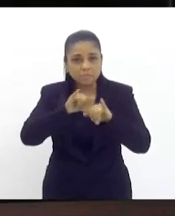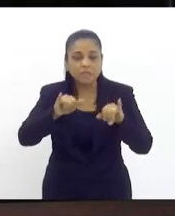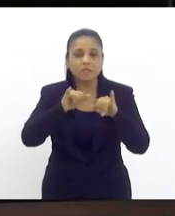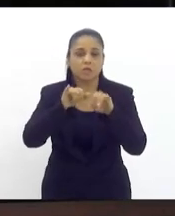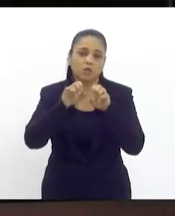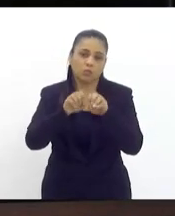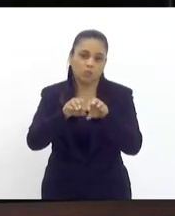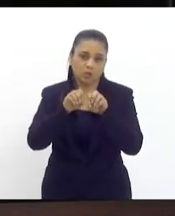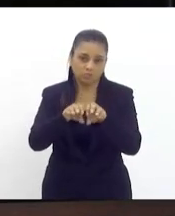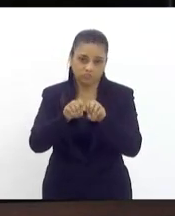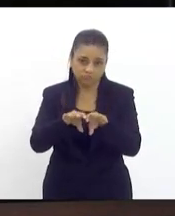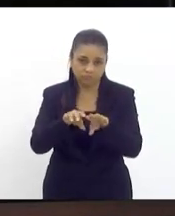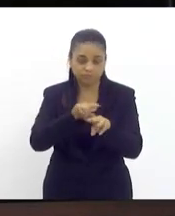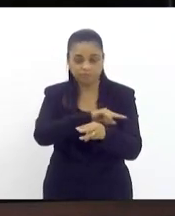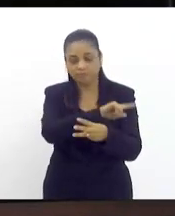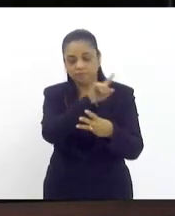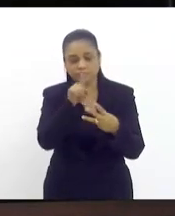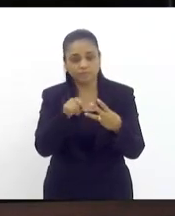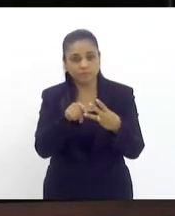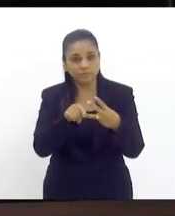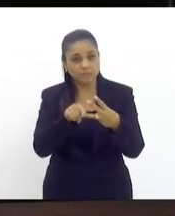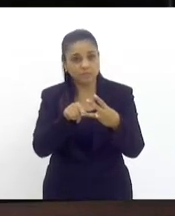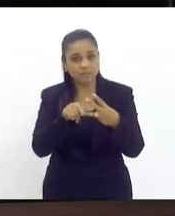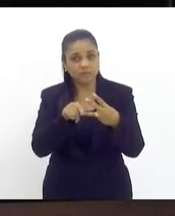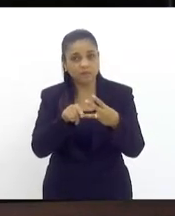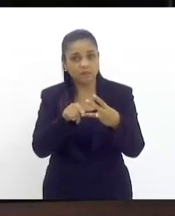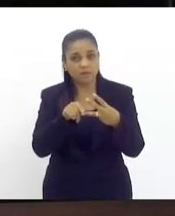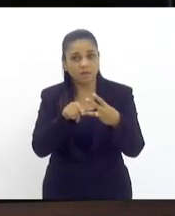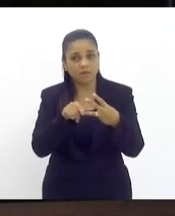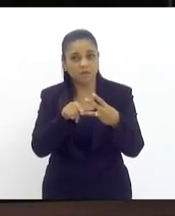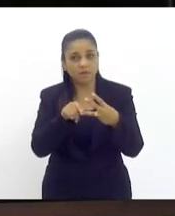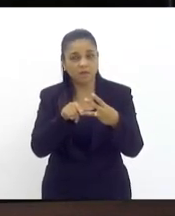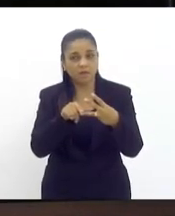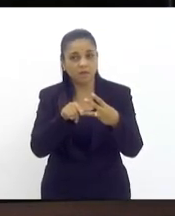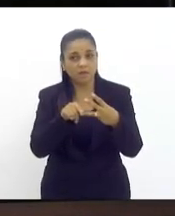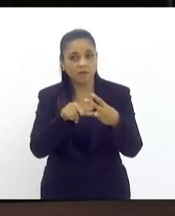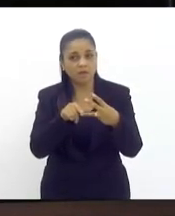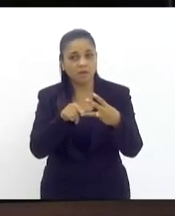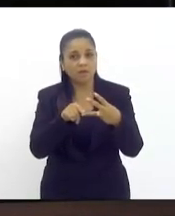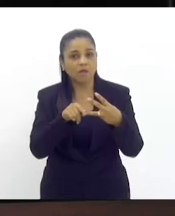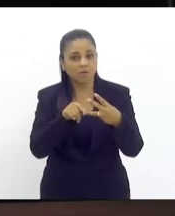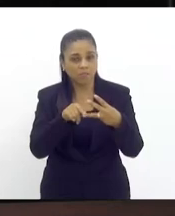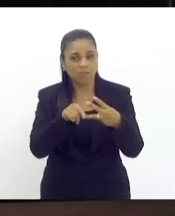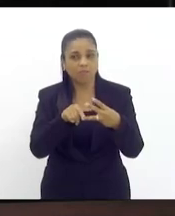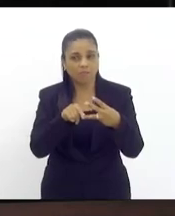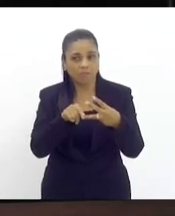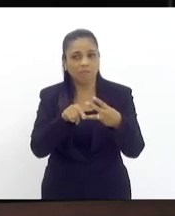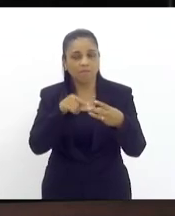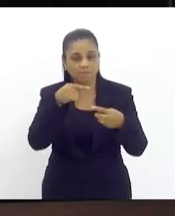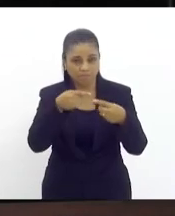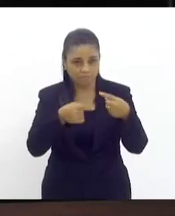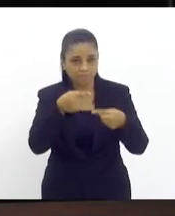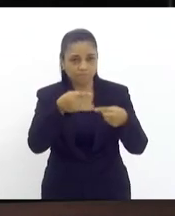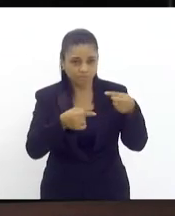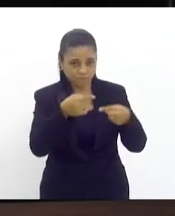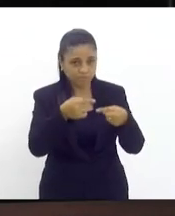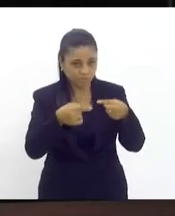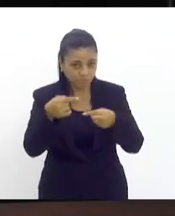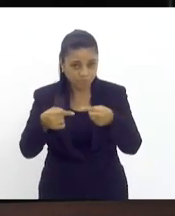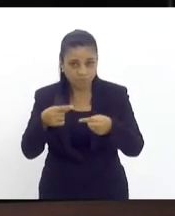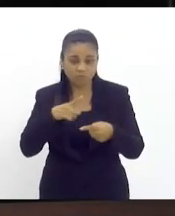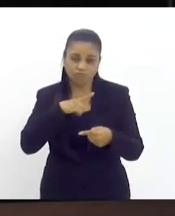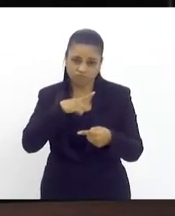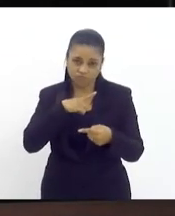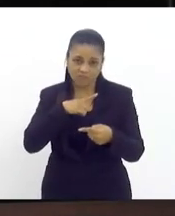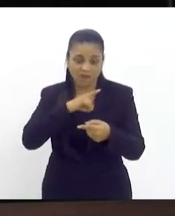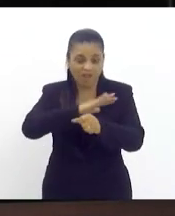torna também a discussão torna também caso tenha a criar haja